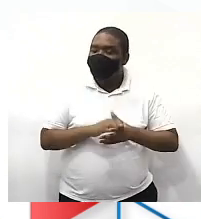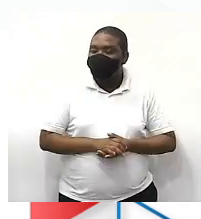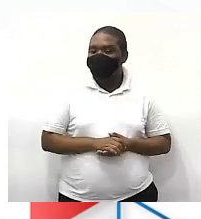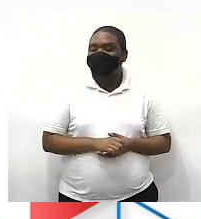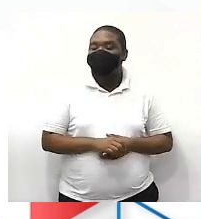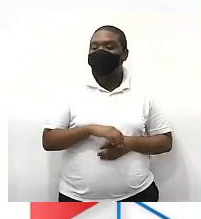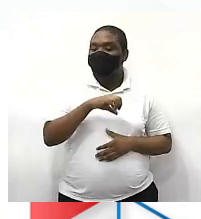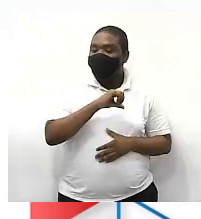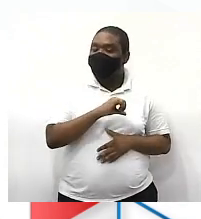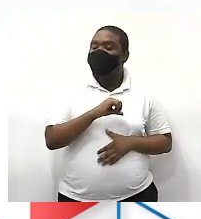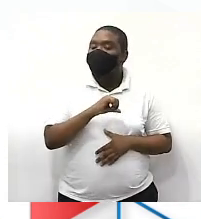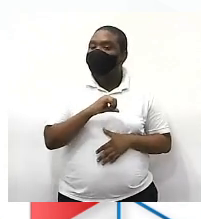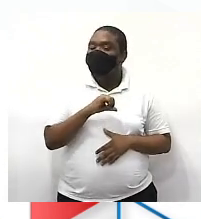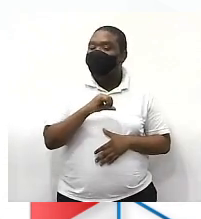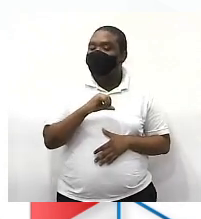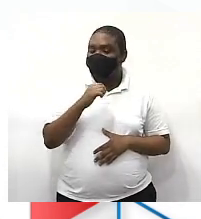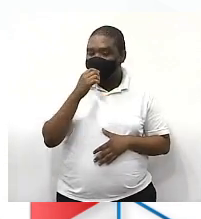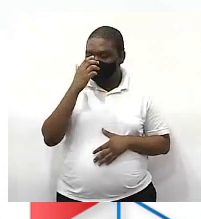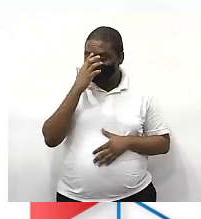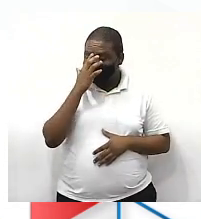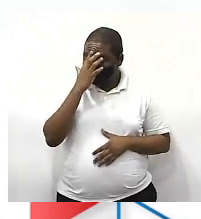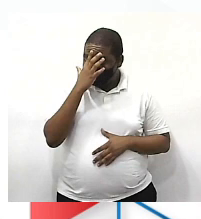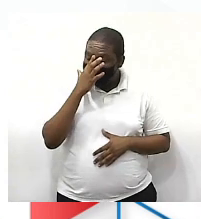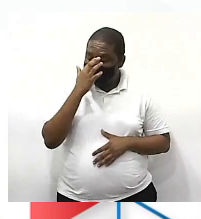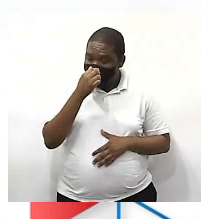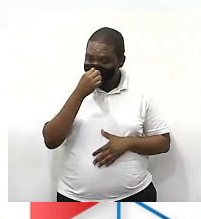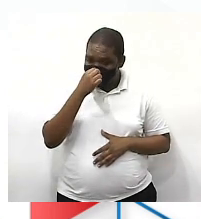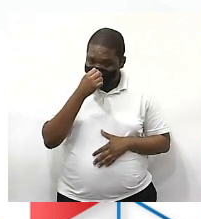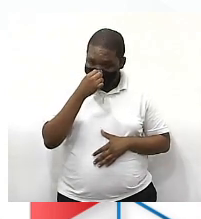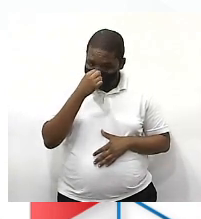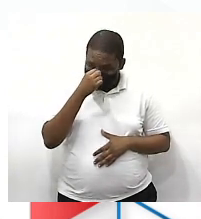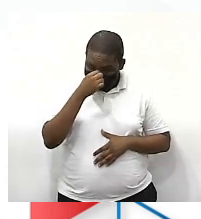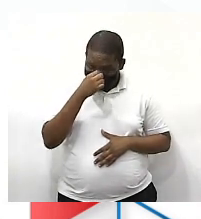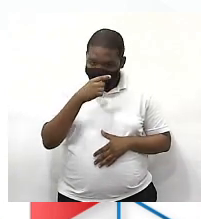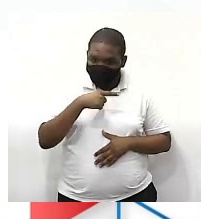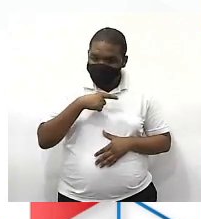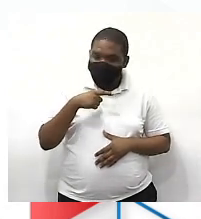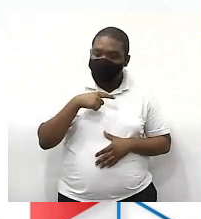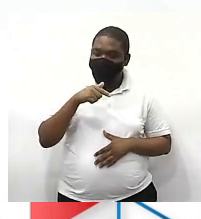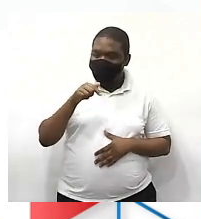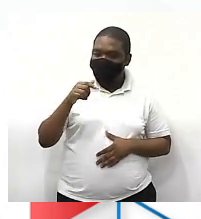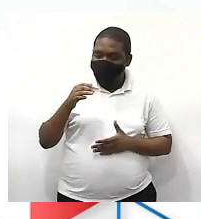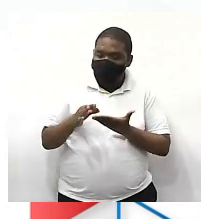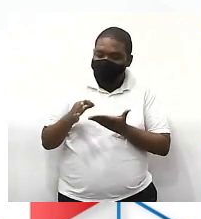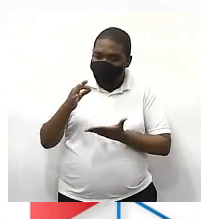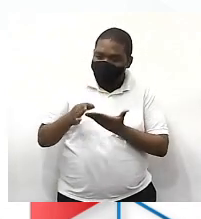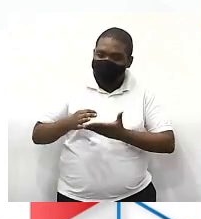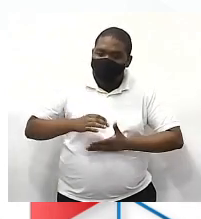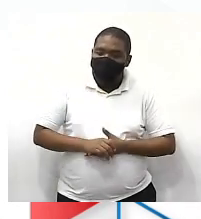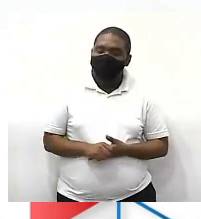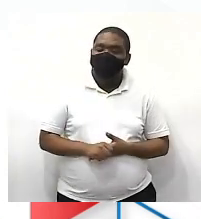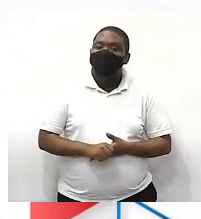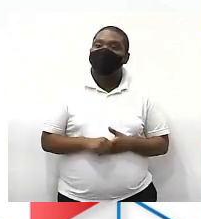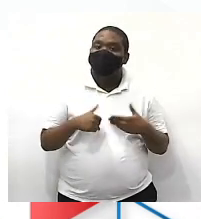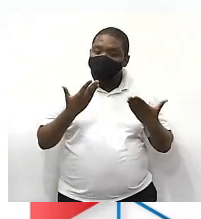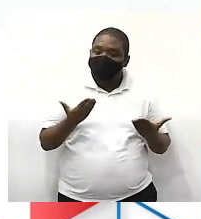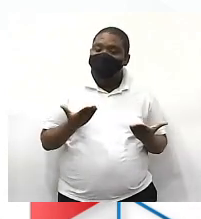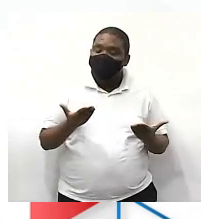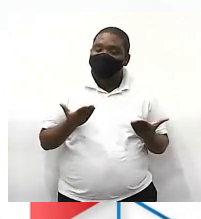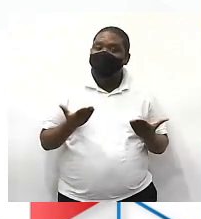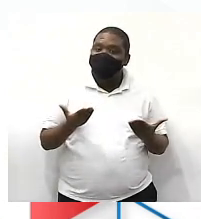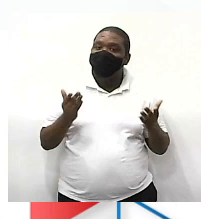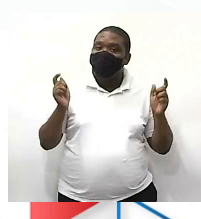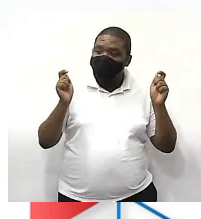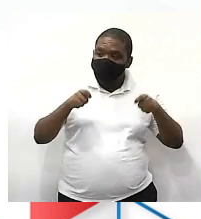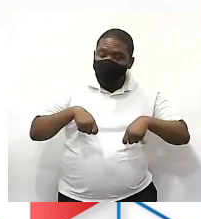9 grupos de 10 moedas e aí me sobraria 7 moedas. Então, por isso que aí eu vou